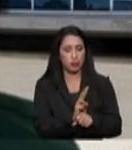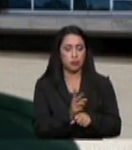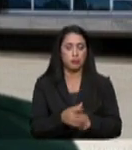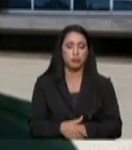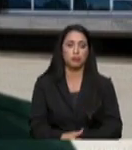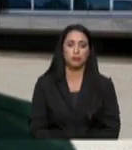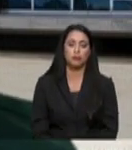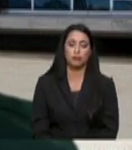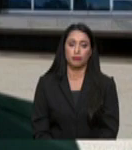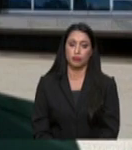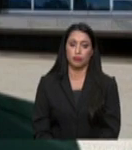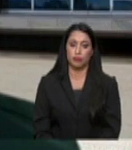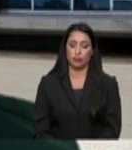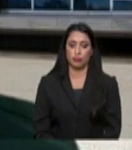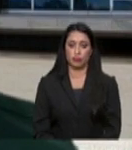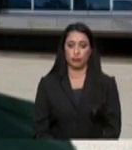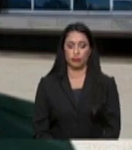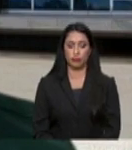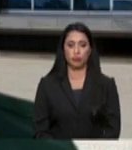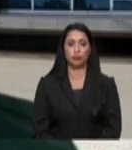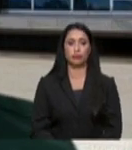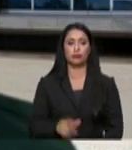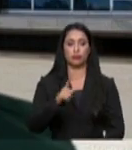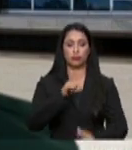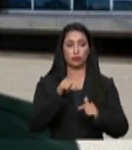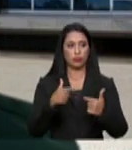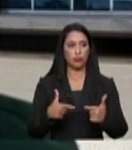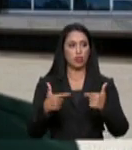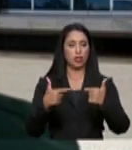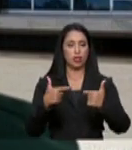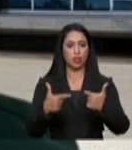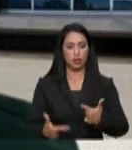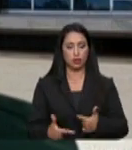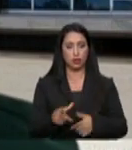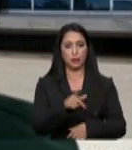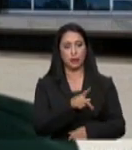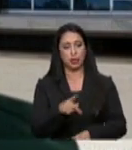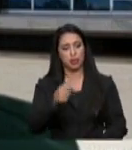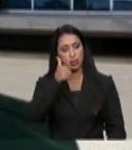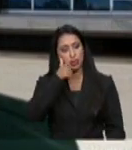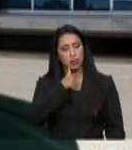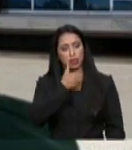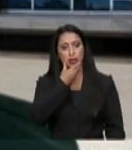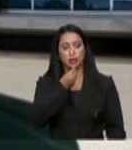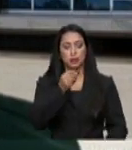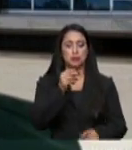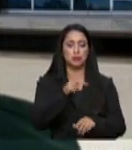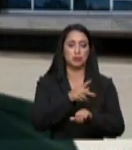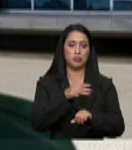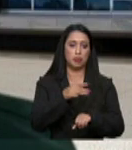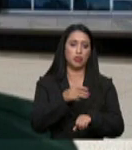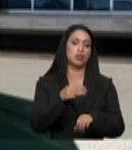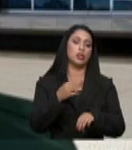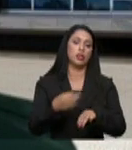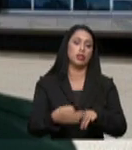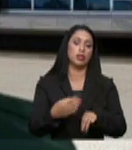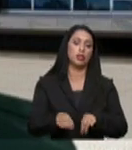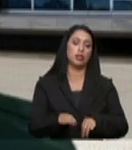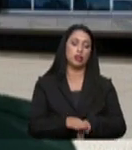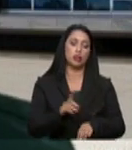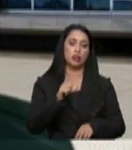Oi tá sabemos atuar seu presidente chora nisso livros Sem dúvida nenhuma